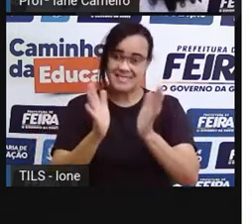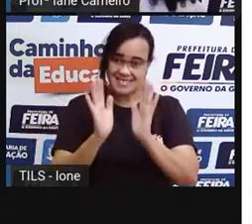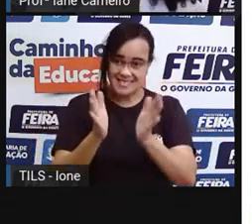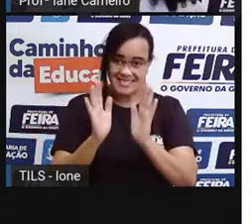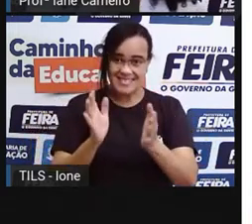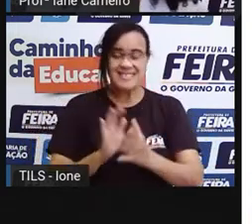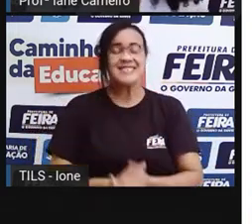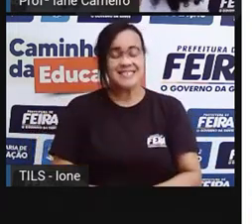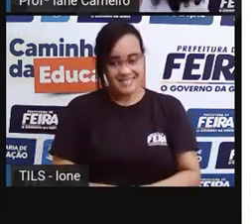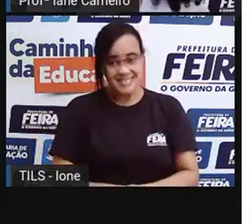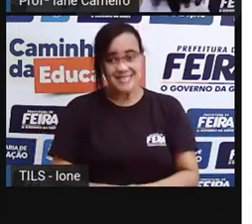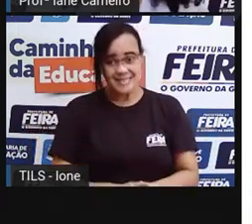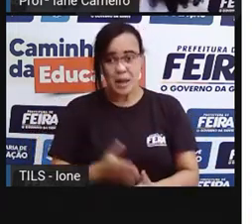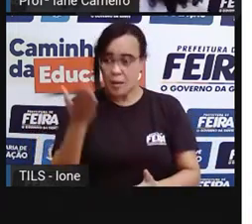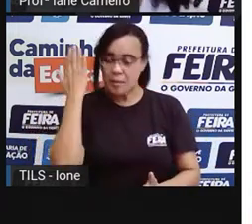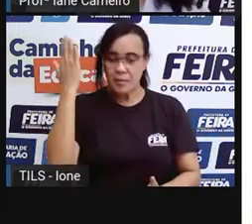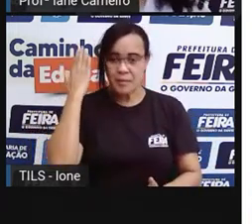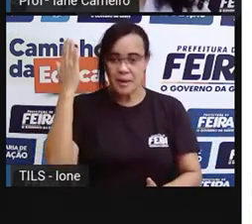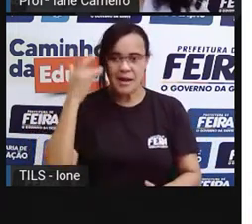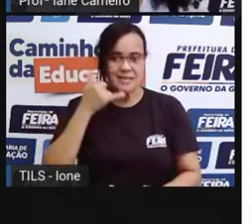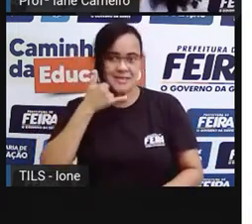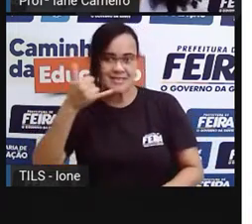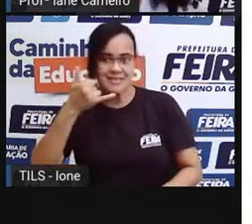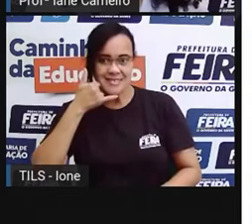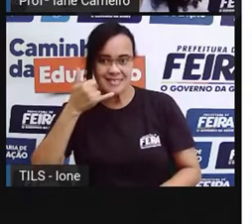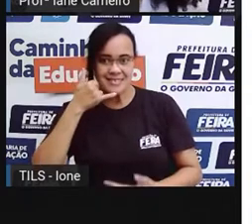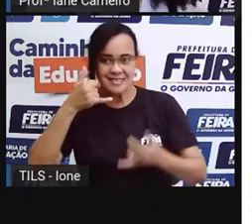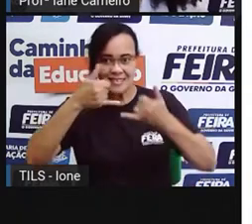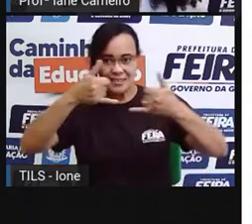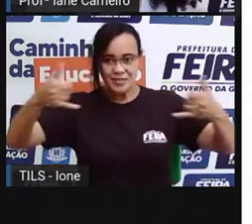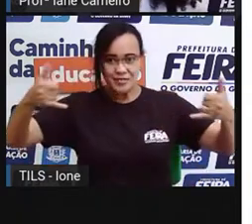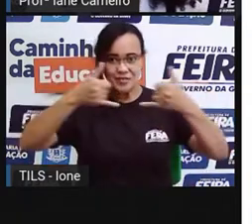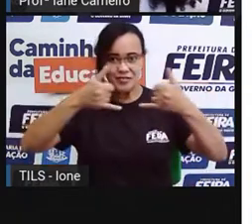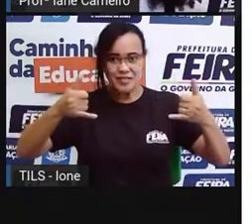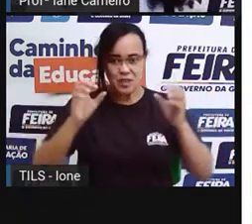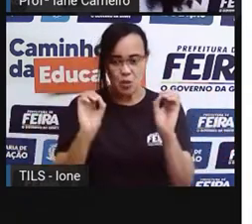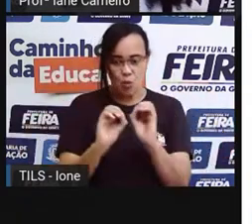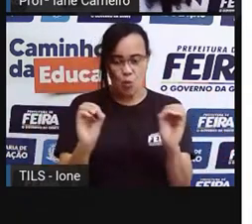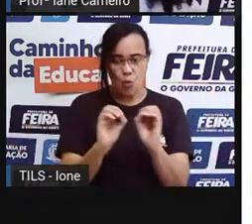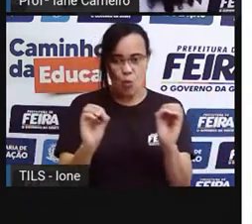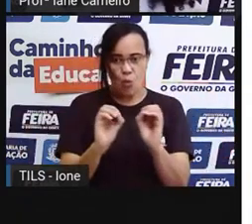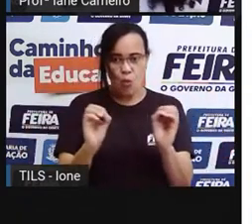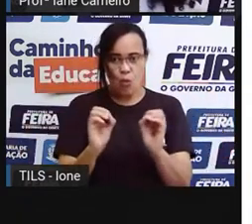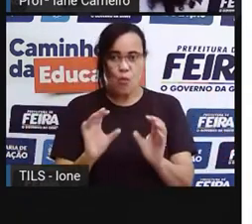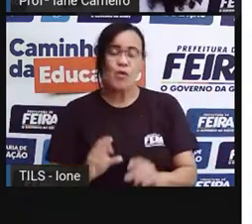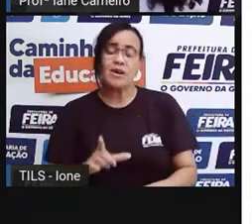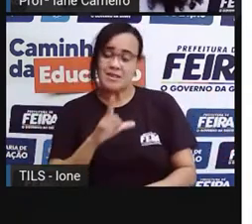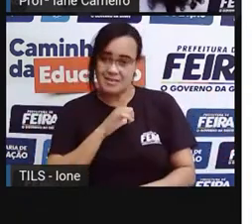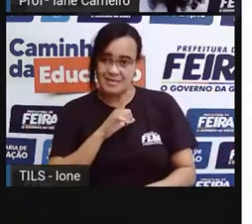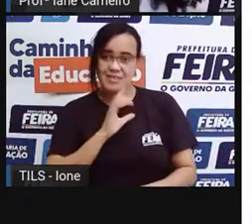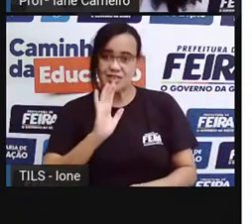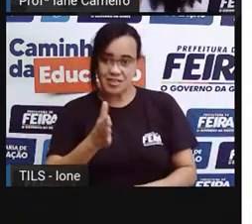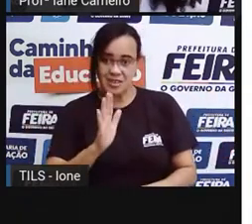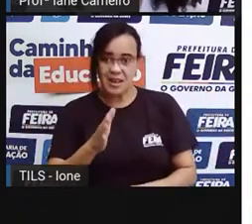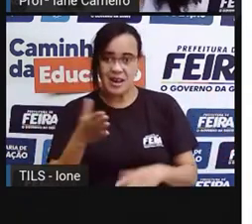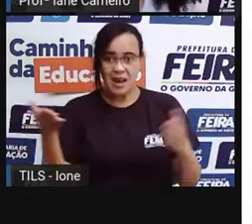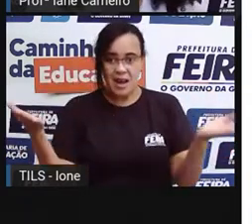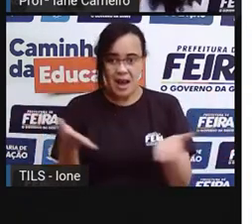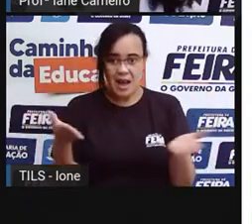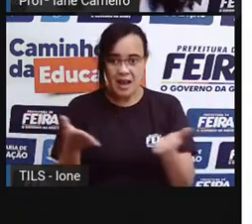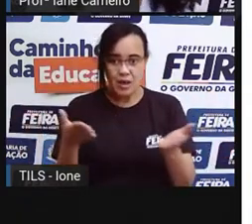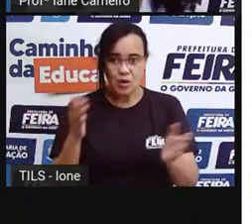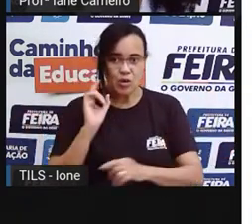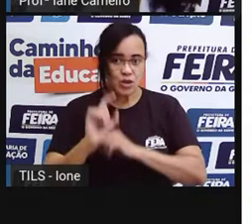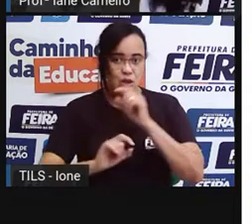Já fez, ele já deixou ali todo. Já teve uma opção de lazer para vocês, um brinquedo que a gente pode usar com o que vocês